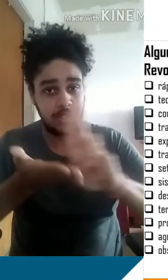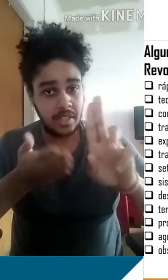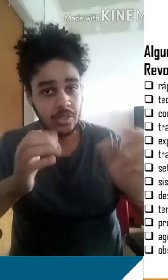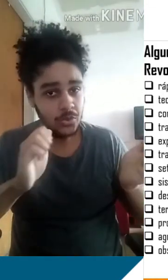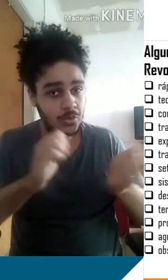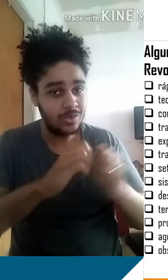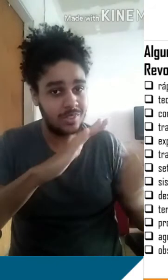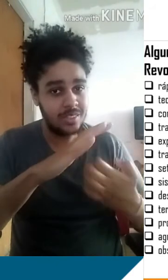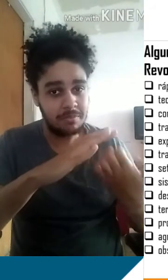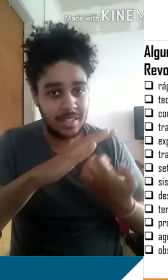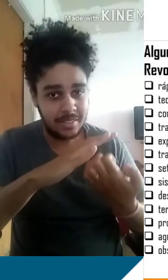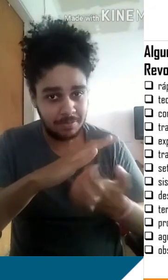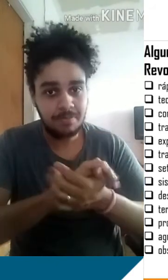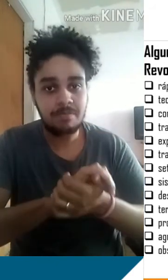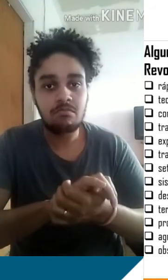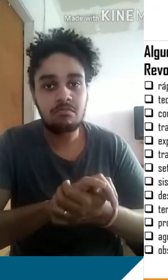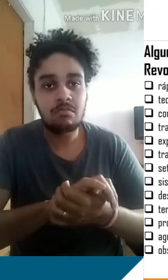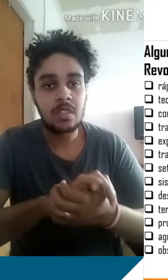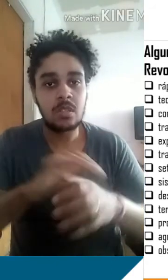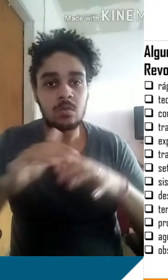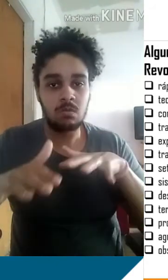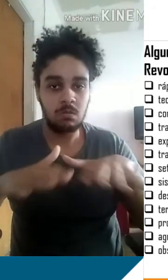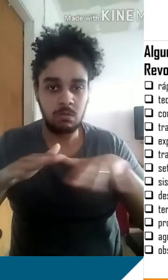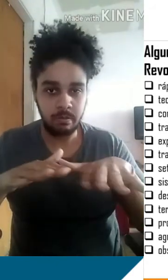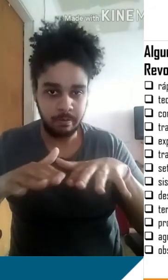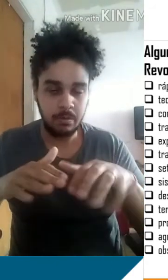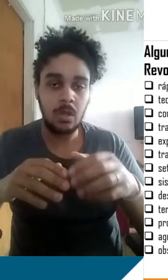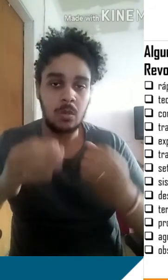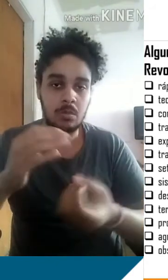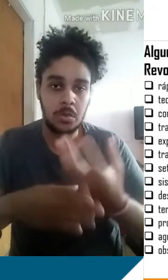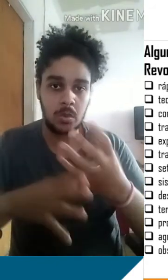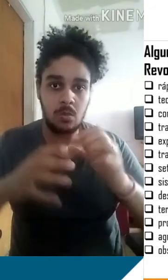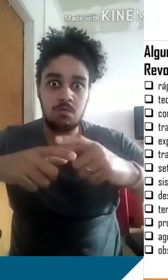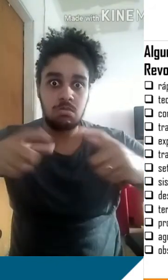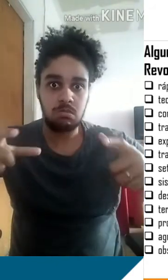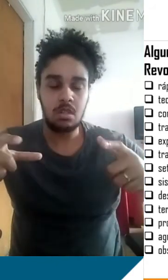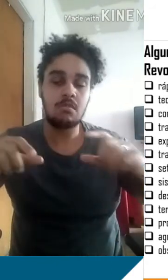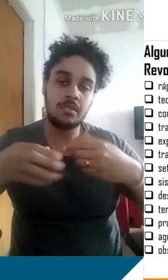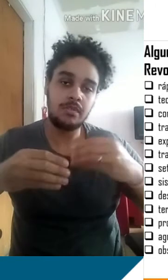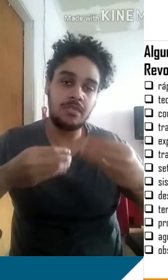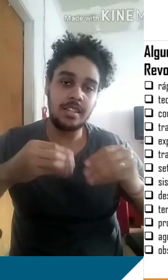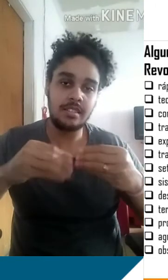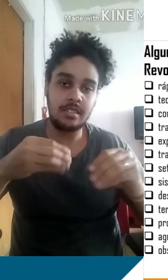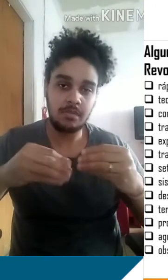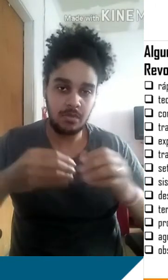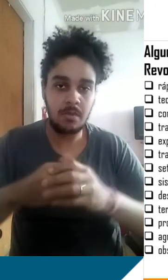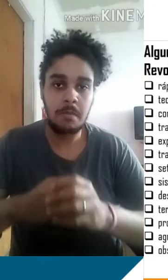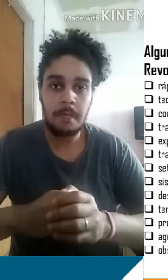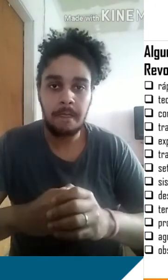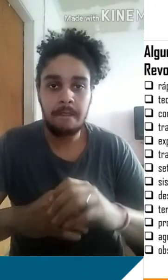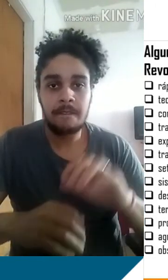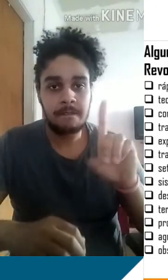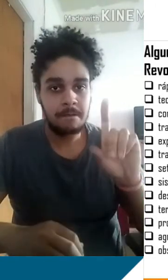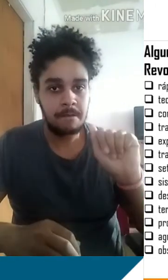para a produção flexível. Né? O próprio David Harvey, que eu te apresentei anteriormente, ele propõe que a gente vive atualmente um regime de